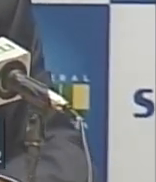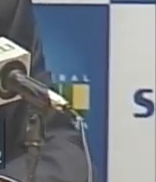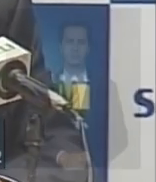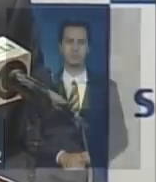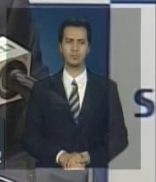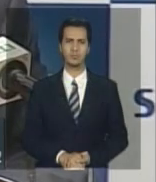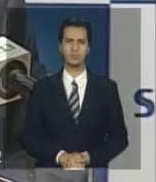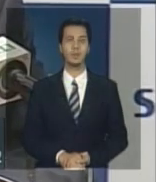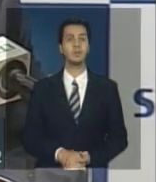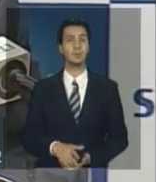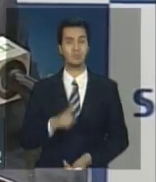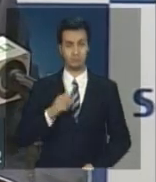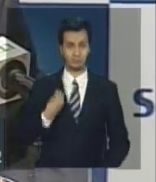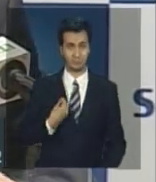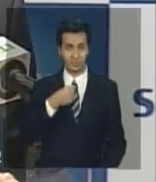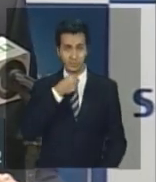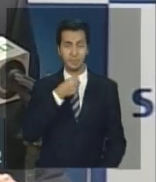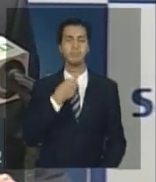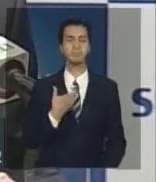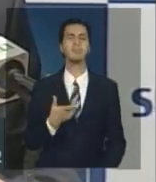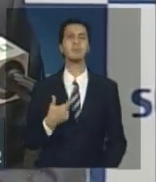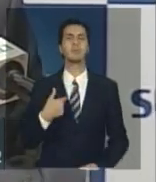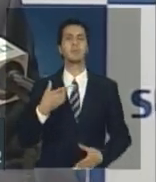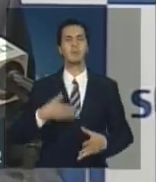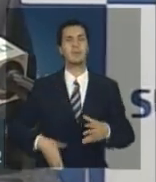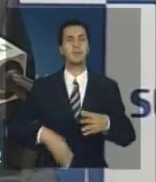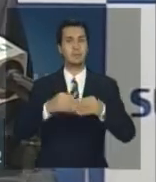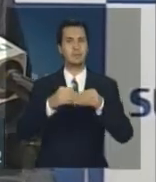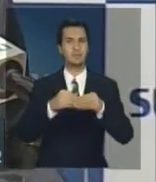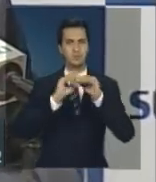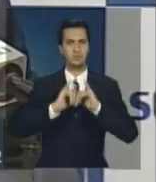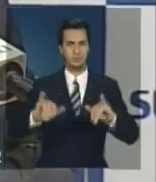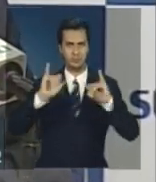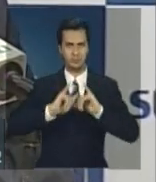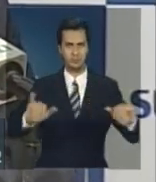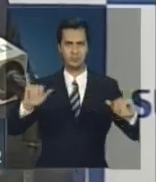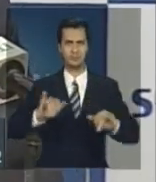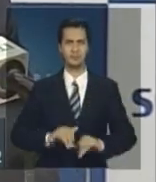Obrigado, ministro. Só para acrescentar alguma informação em termos